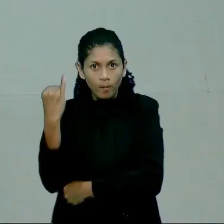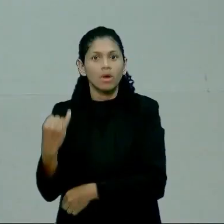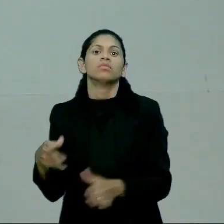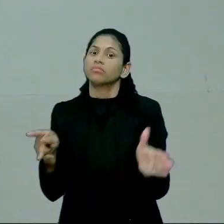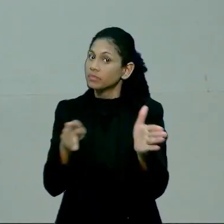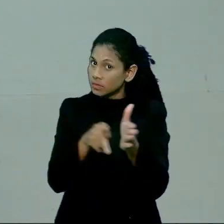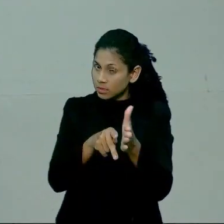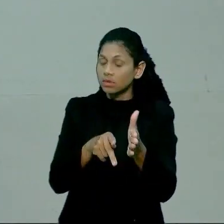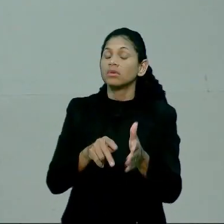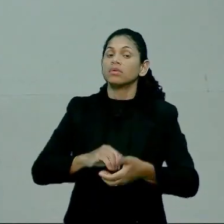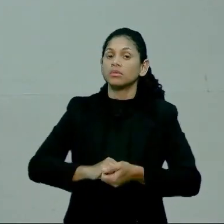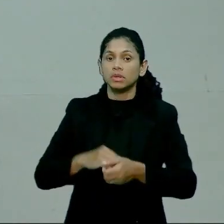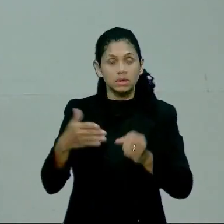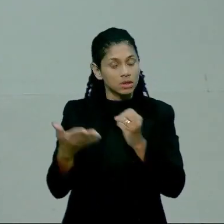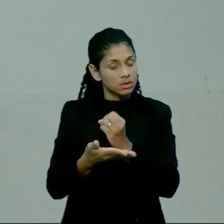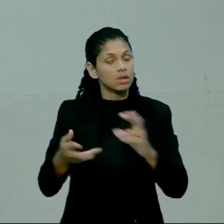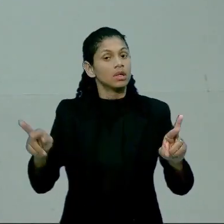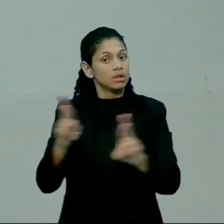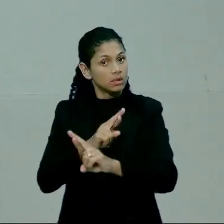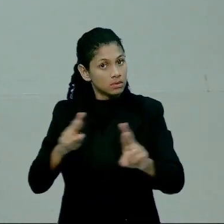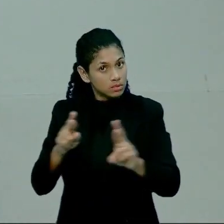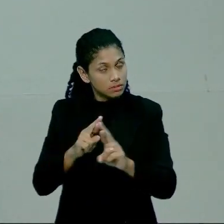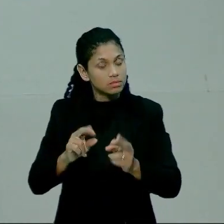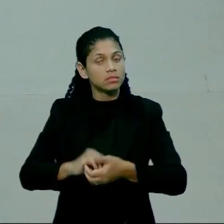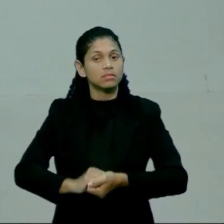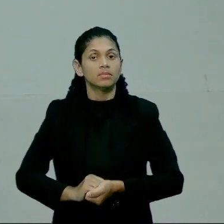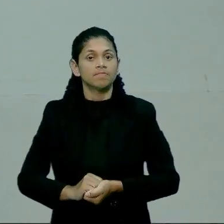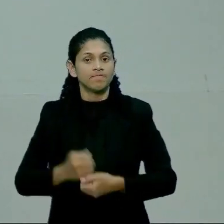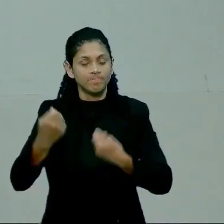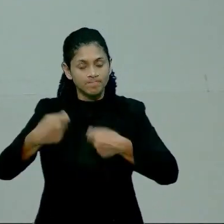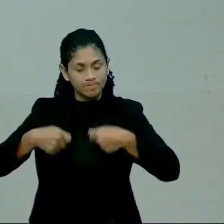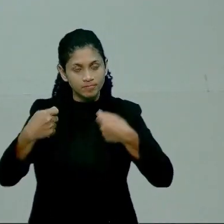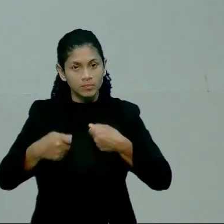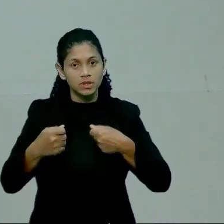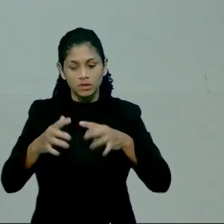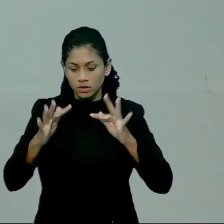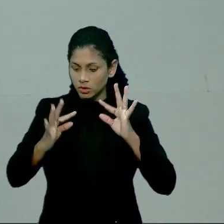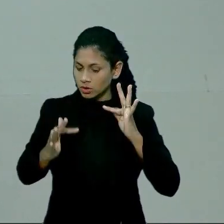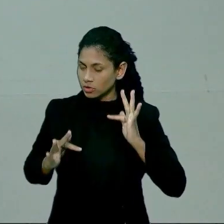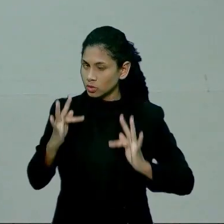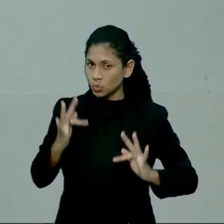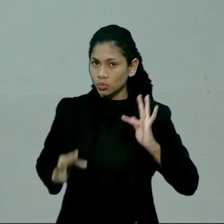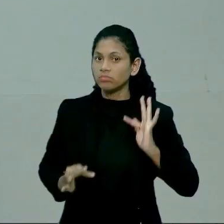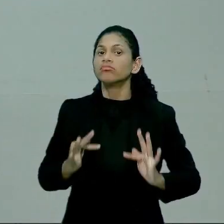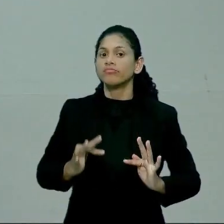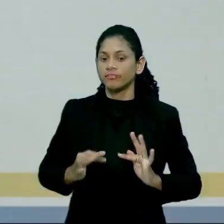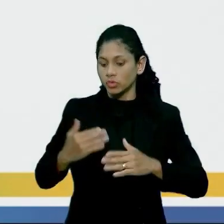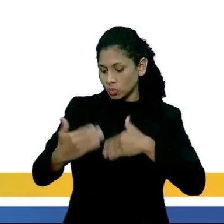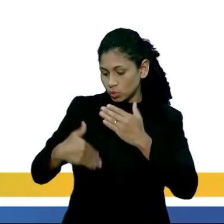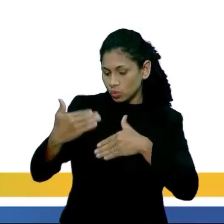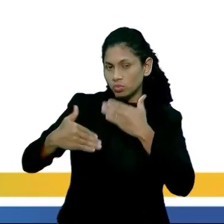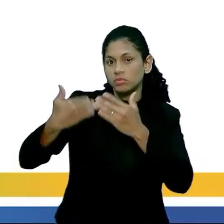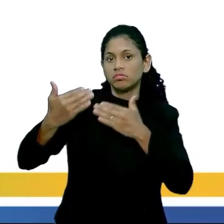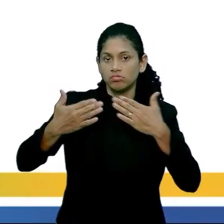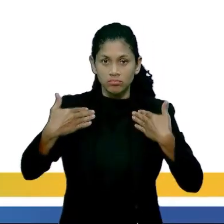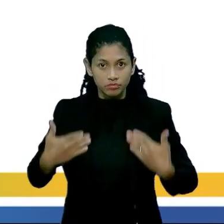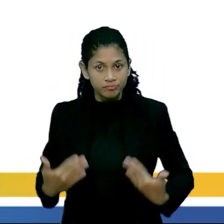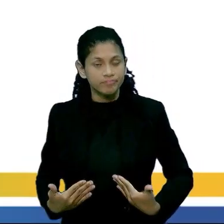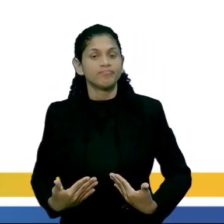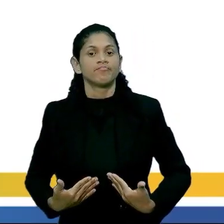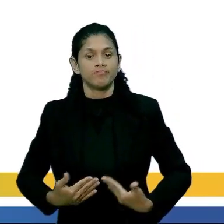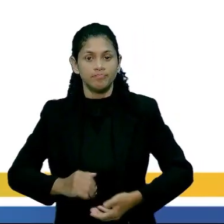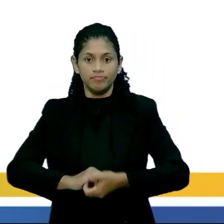Então, é toda essa correlação fisiológica que a gente vai relacionando e desenvolvendo no corpo. Então, aqui nesse caso